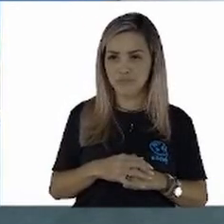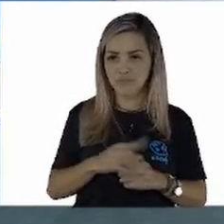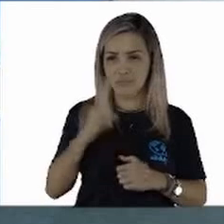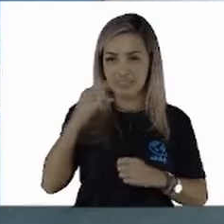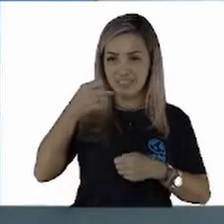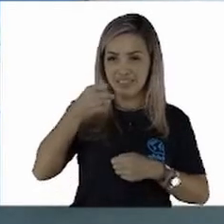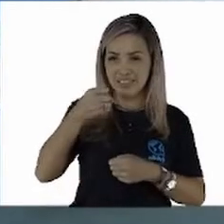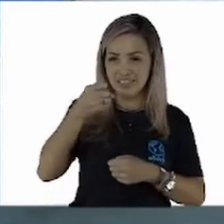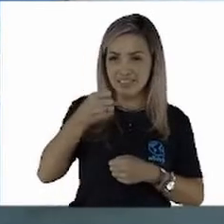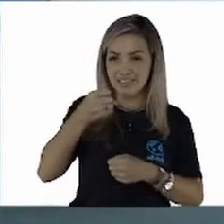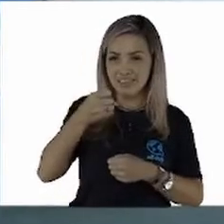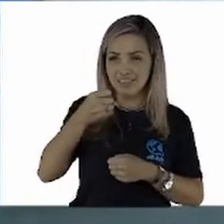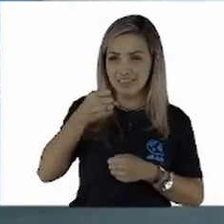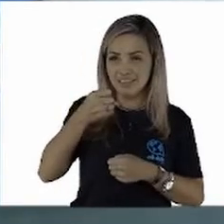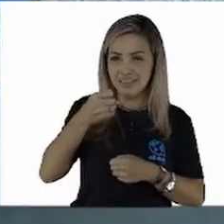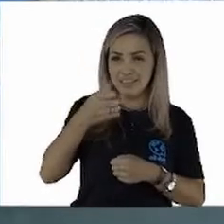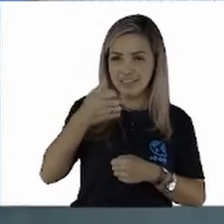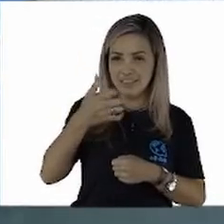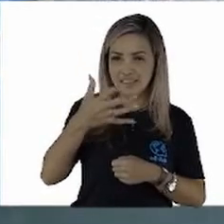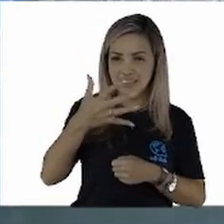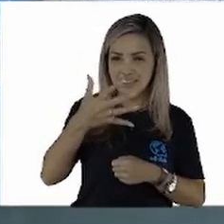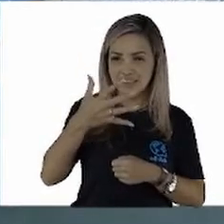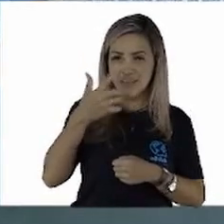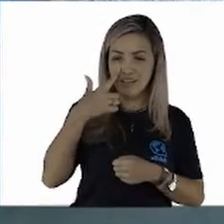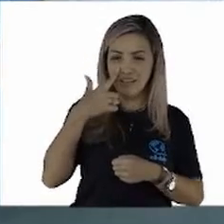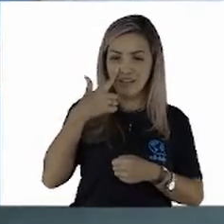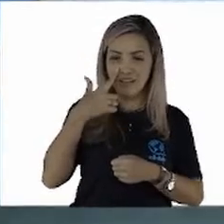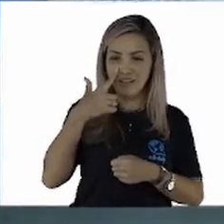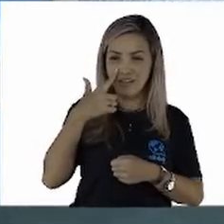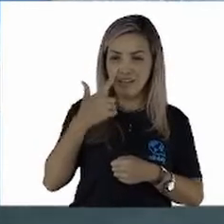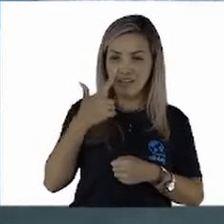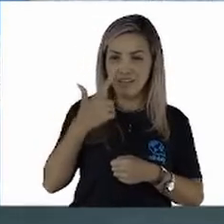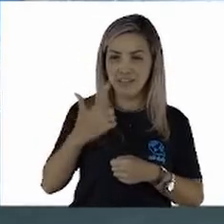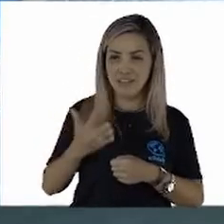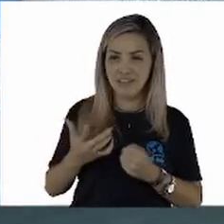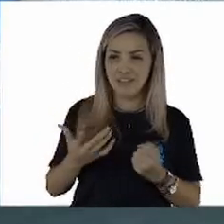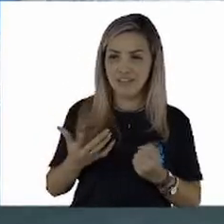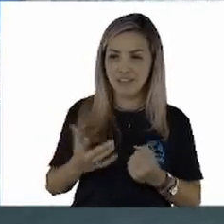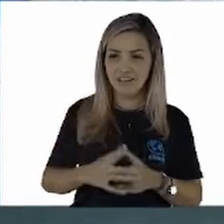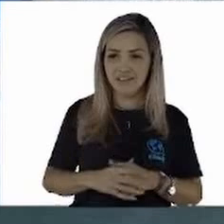de ideia? Embaixo, mas olha o impressionante, Vitor, vai desaparecer, atenção.